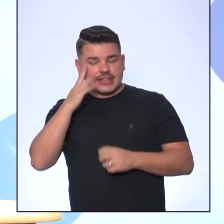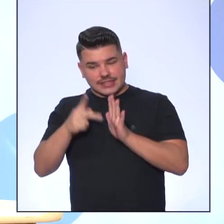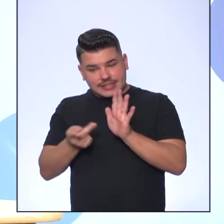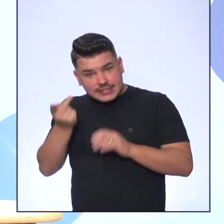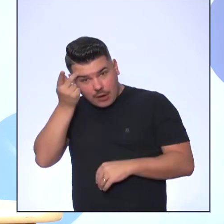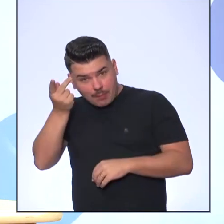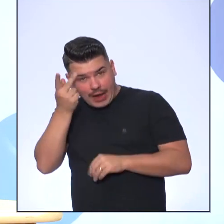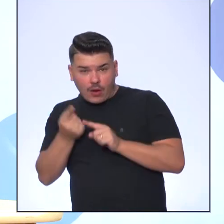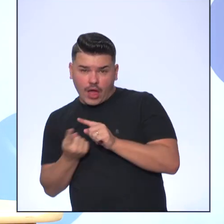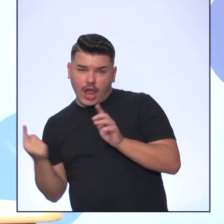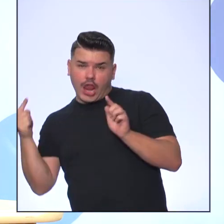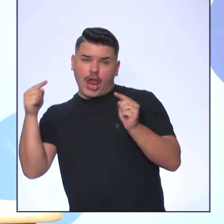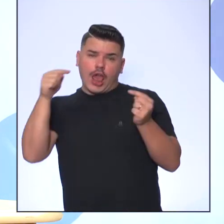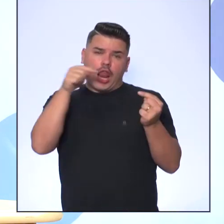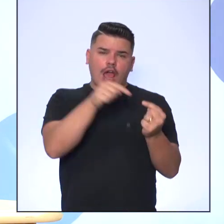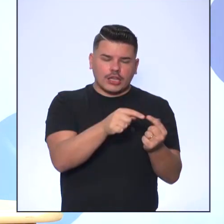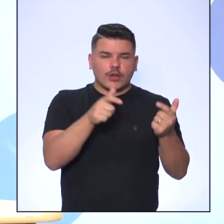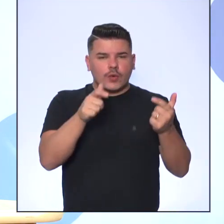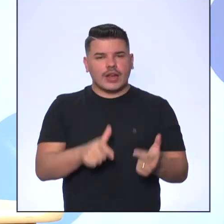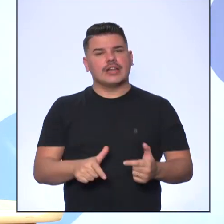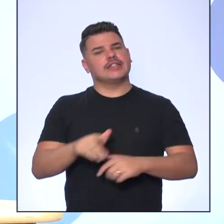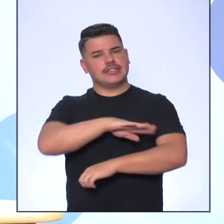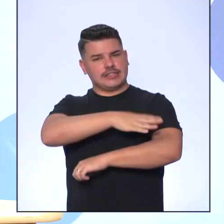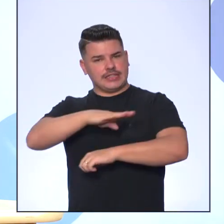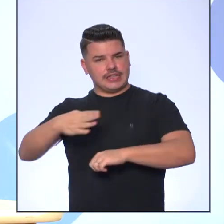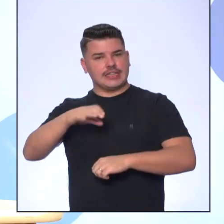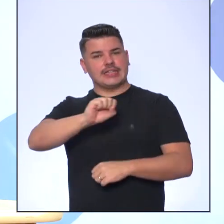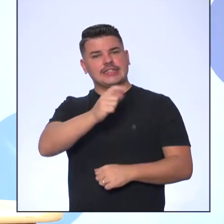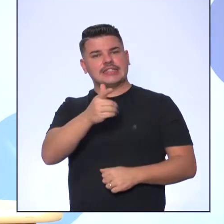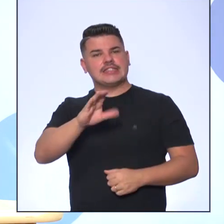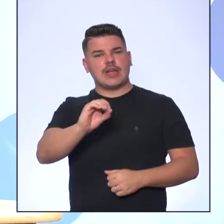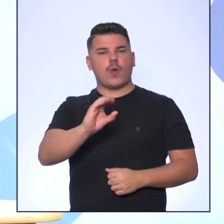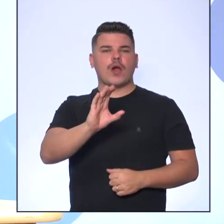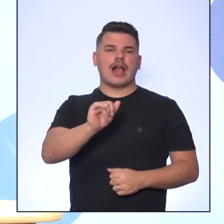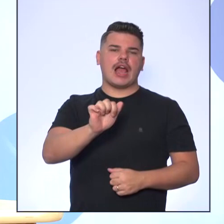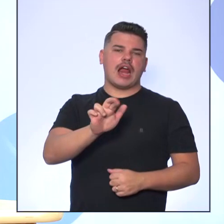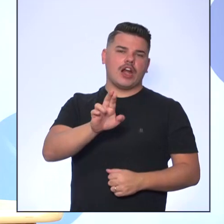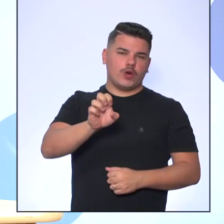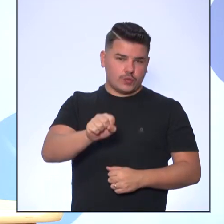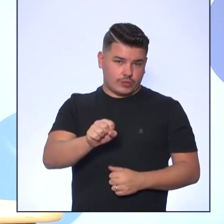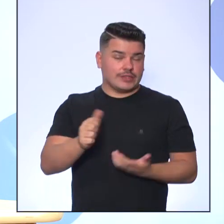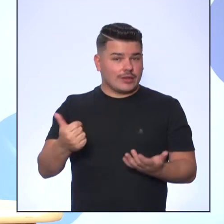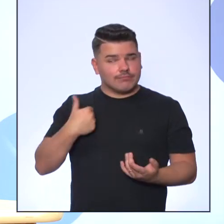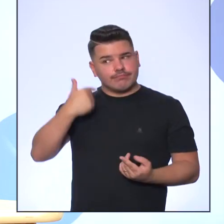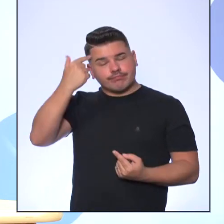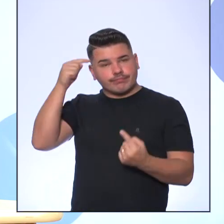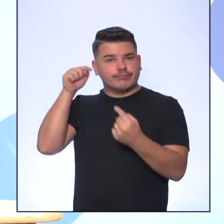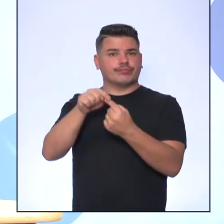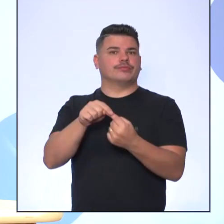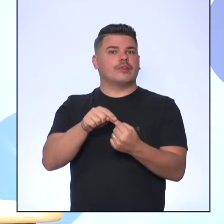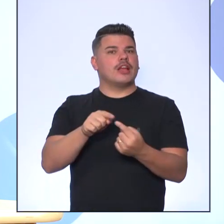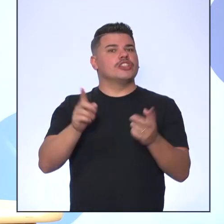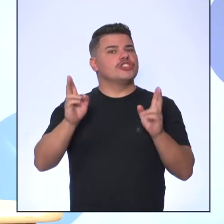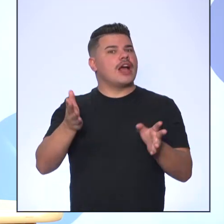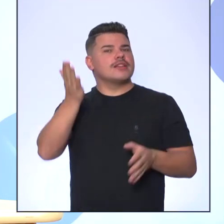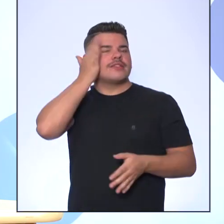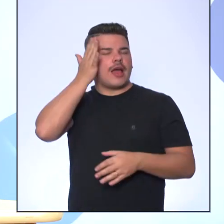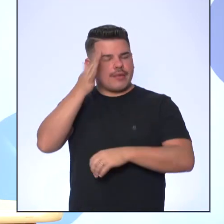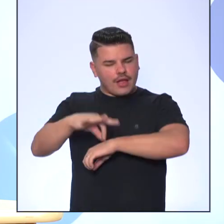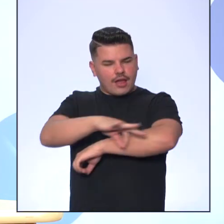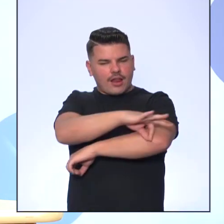nós tínhamos da cidade, no caso até São Carlos, né? Então, essa ideia que nós já vimos, que nós já